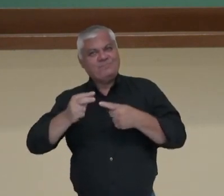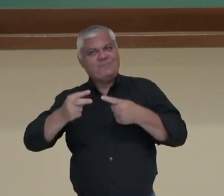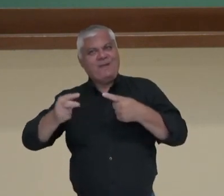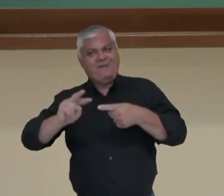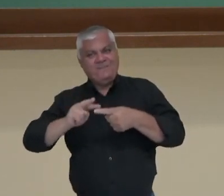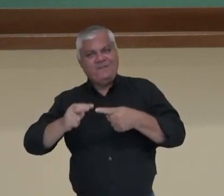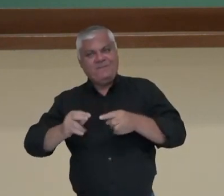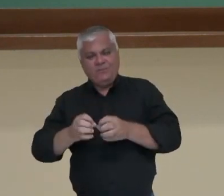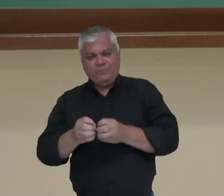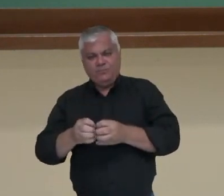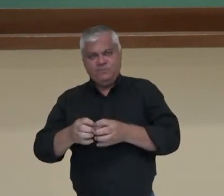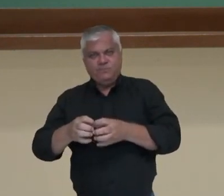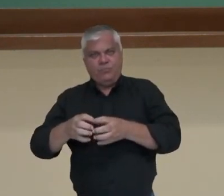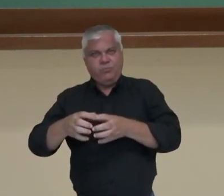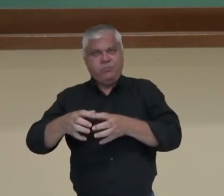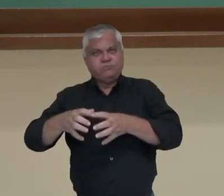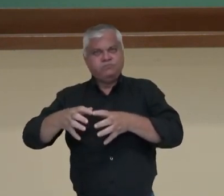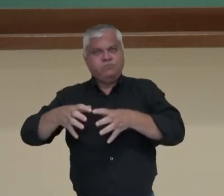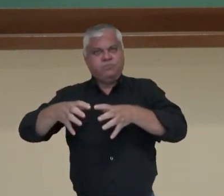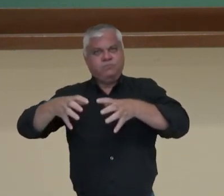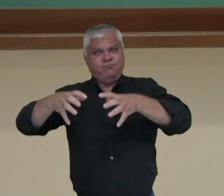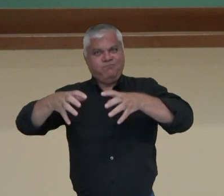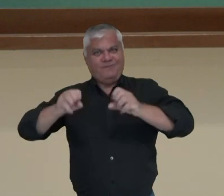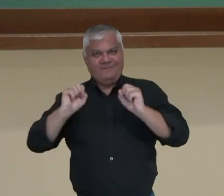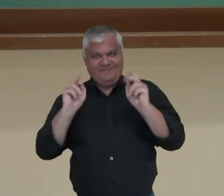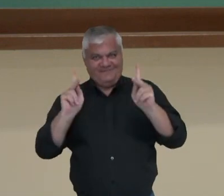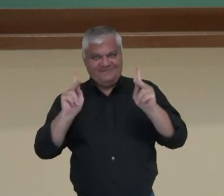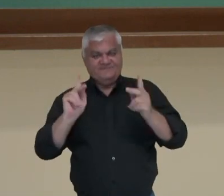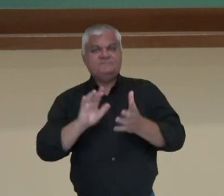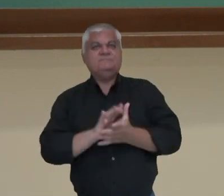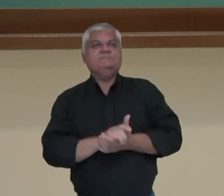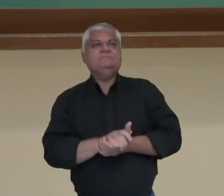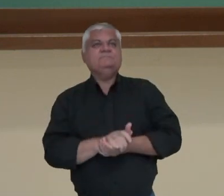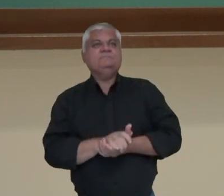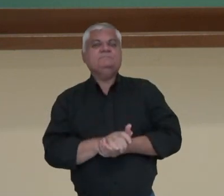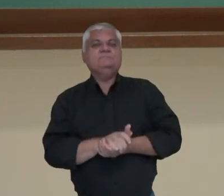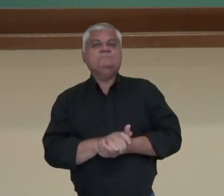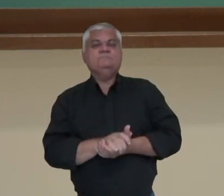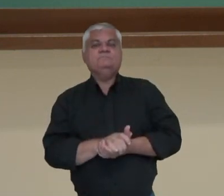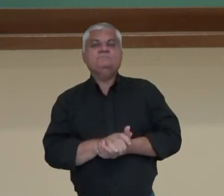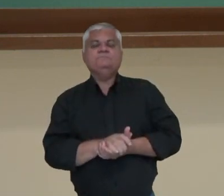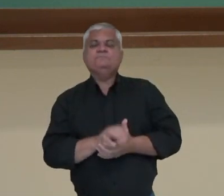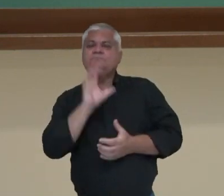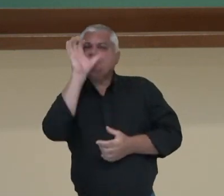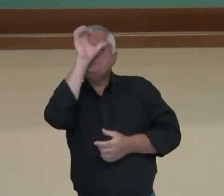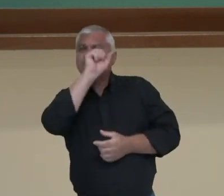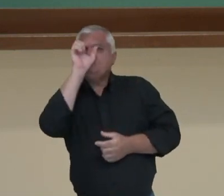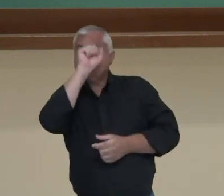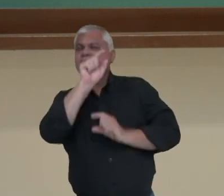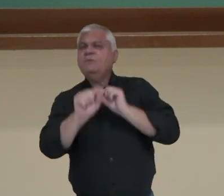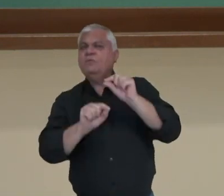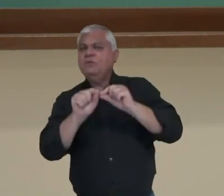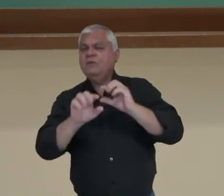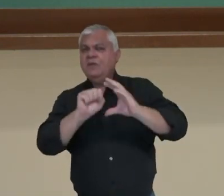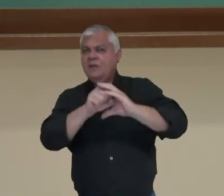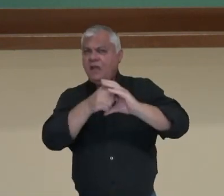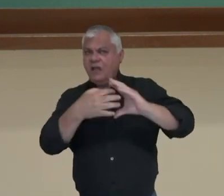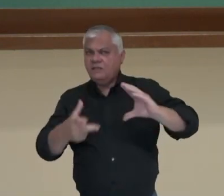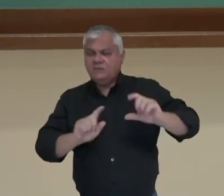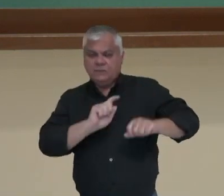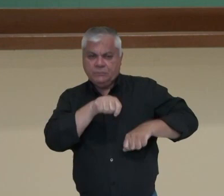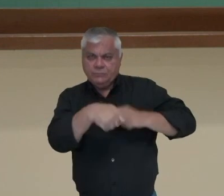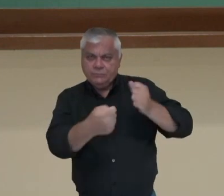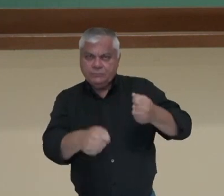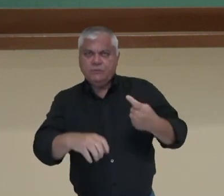fazer a fermentação alcoólica, ok? Bom, então nessa aula nós vimos as características que definem o